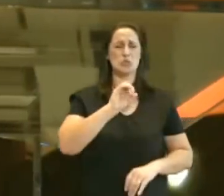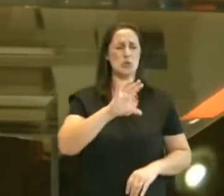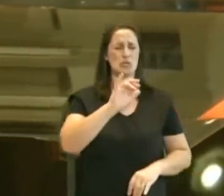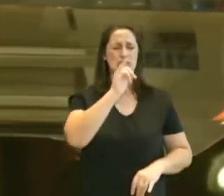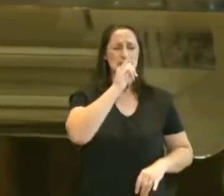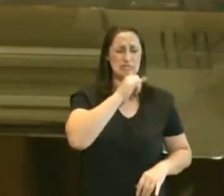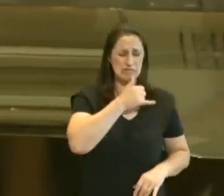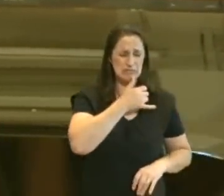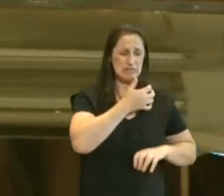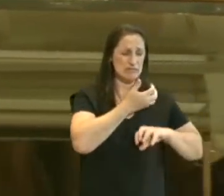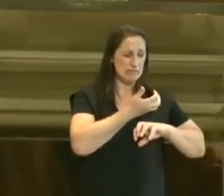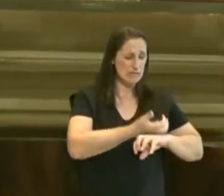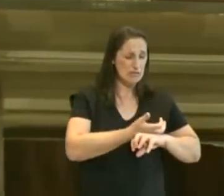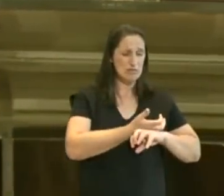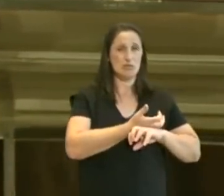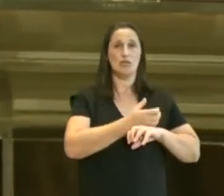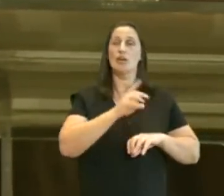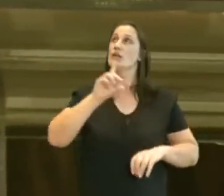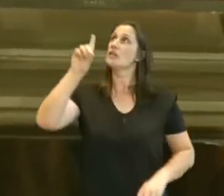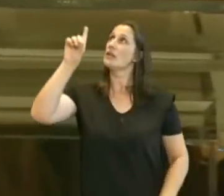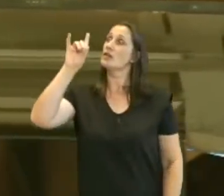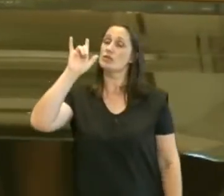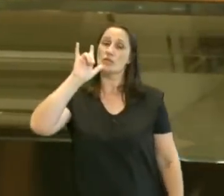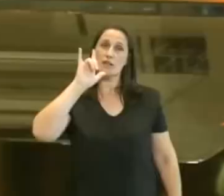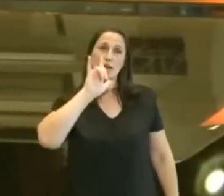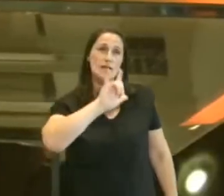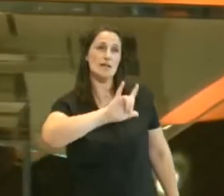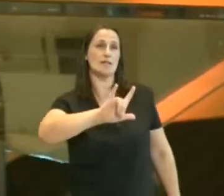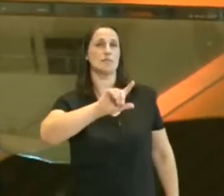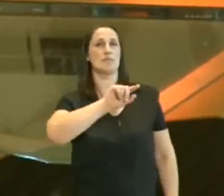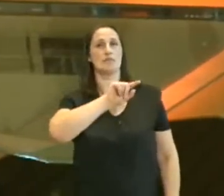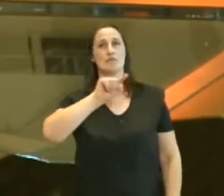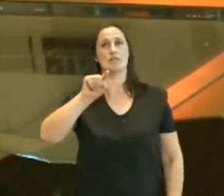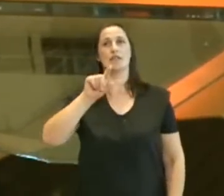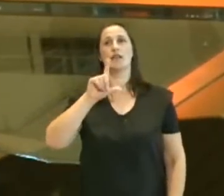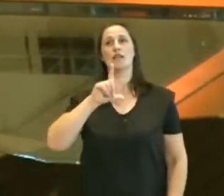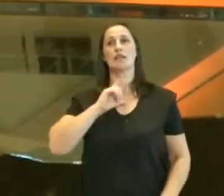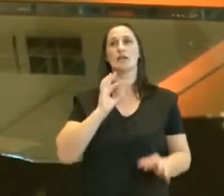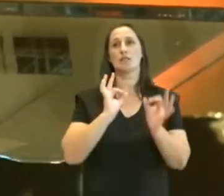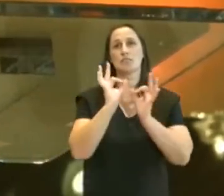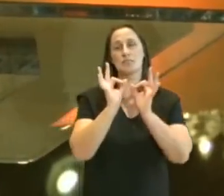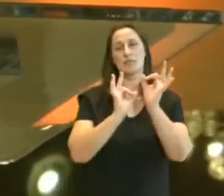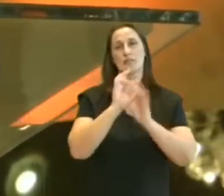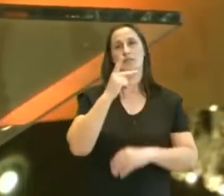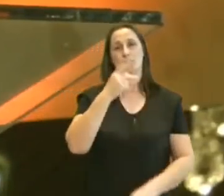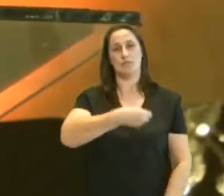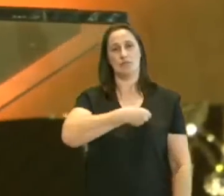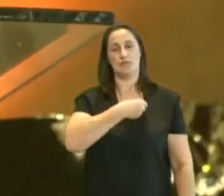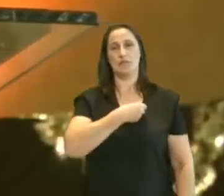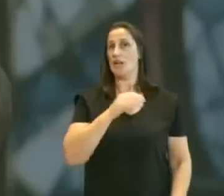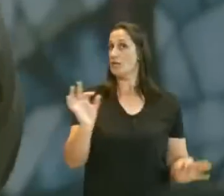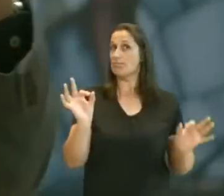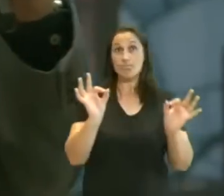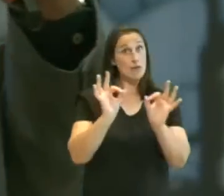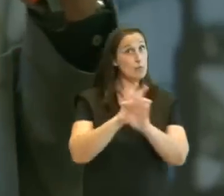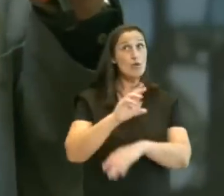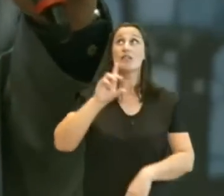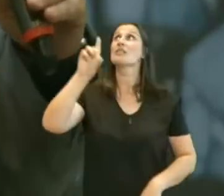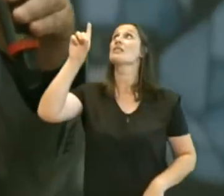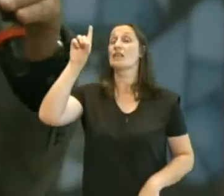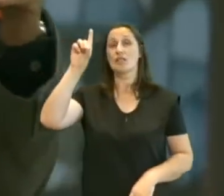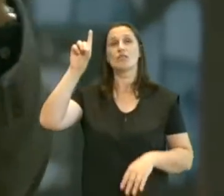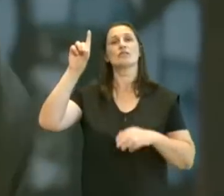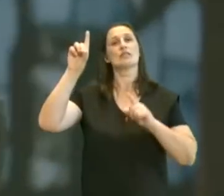Deus ama você e tem um plano para a sua vida. Não acabou. Deus tem